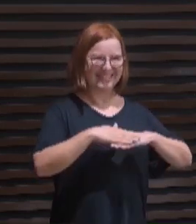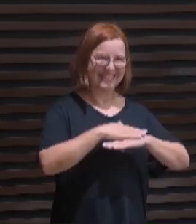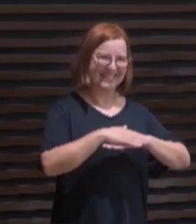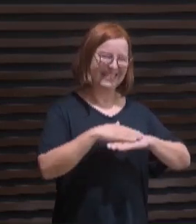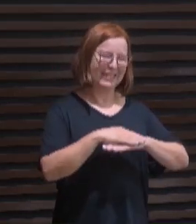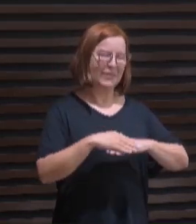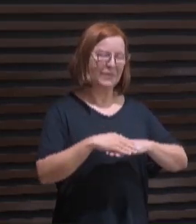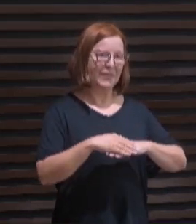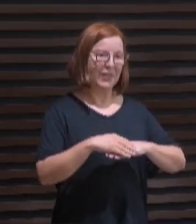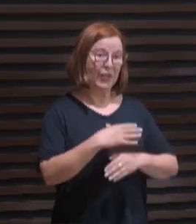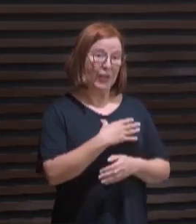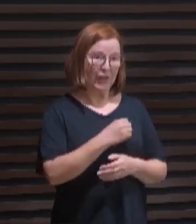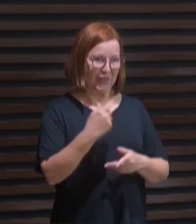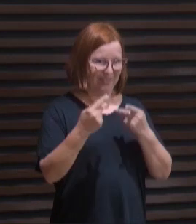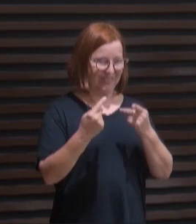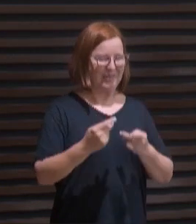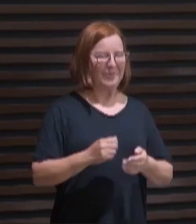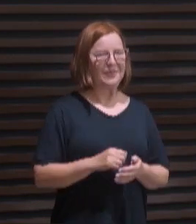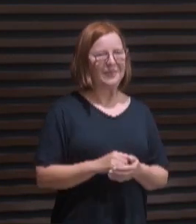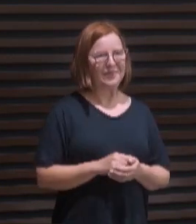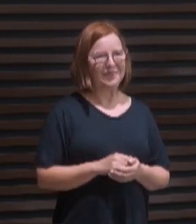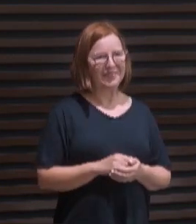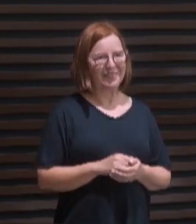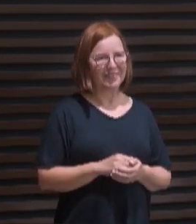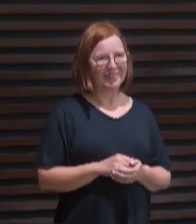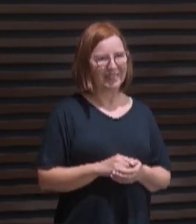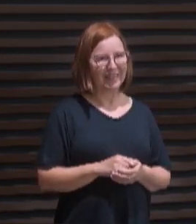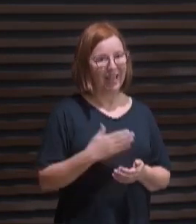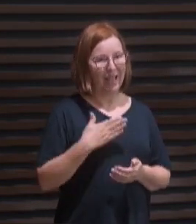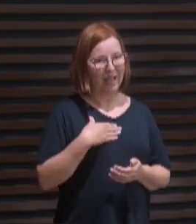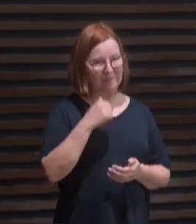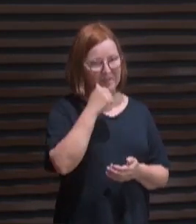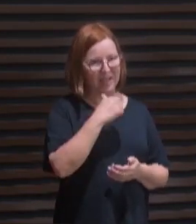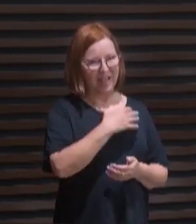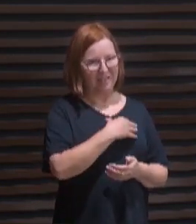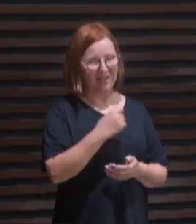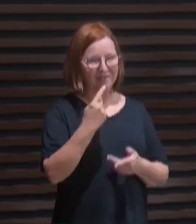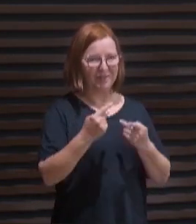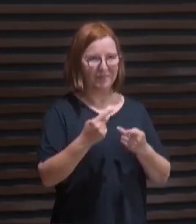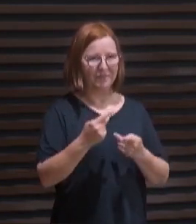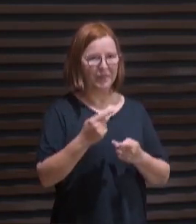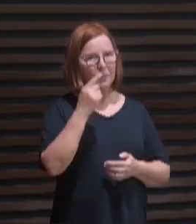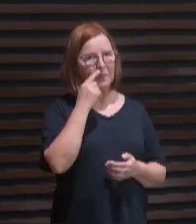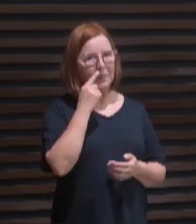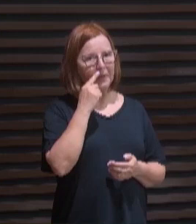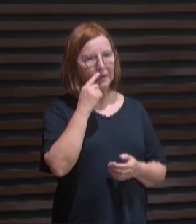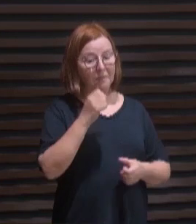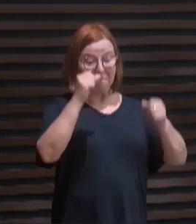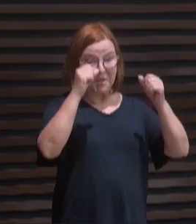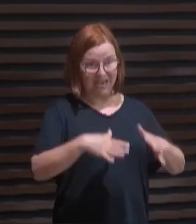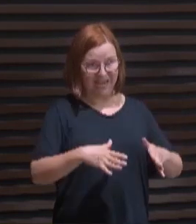eles disseram o seguinte, a minha filha disse: pai, é um milagre vocês estarem